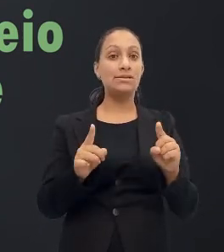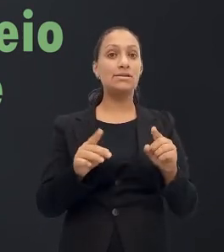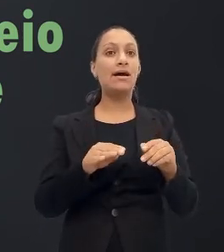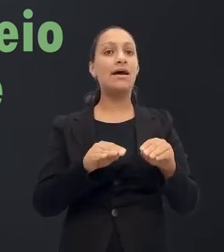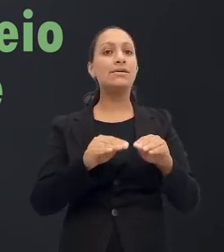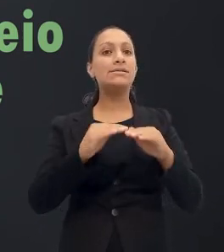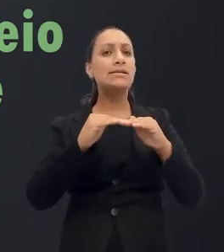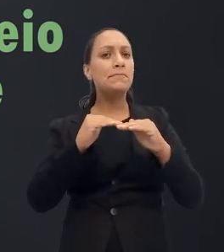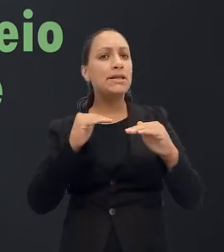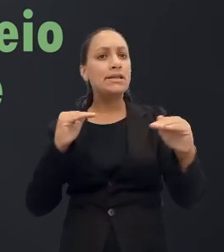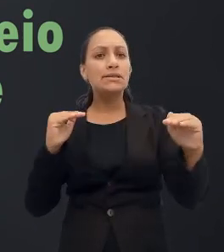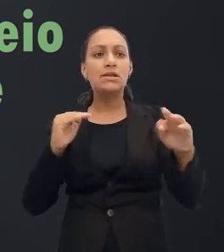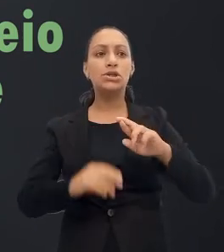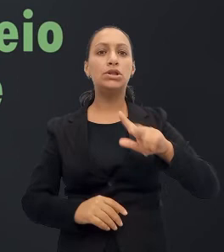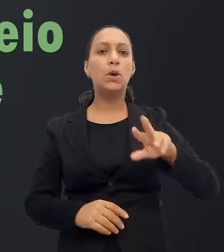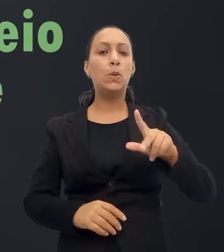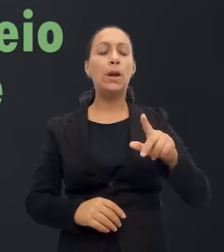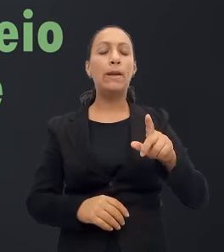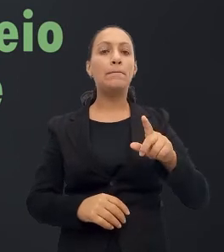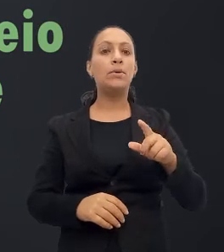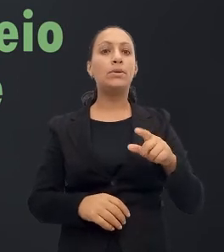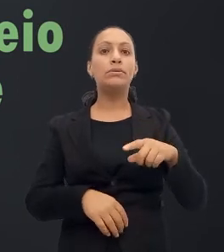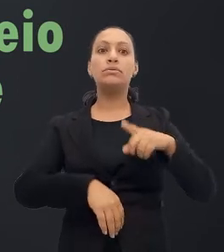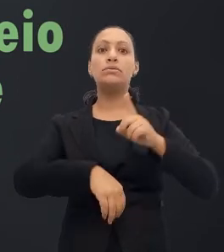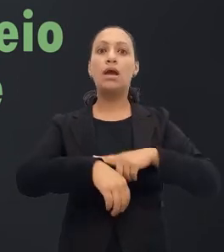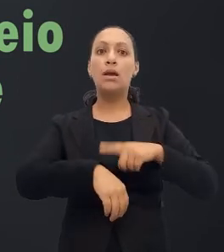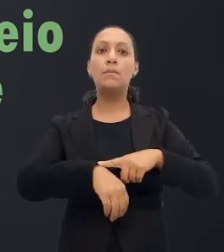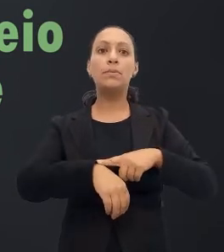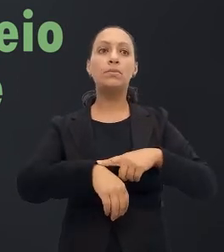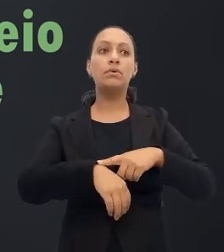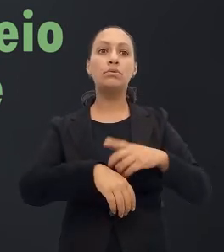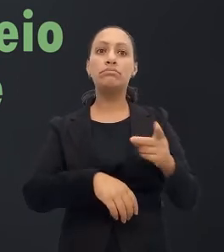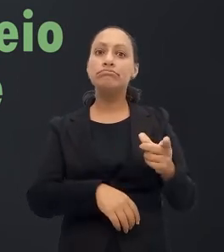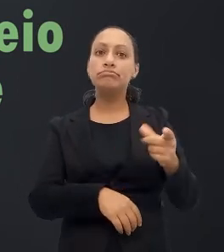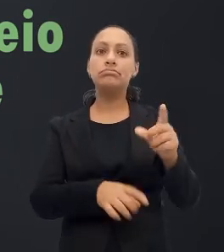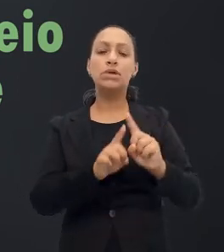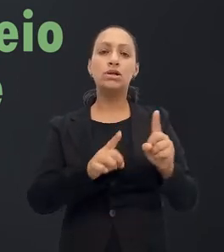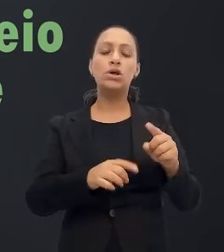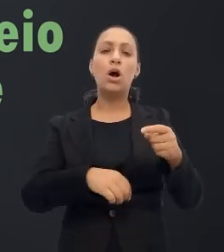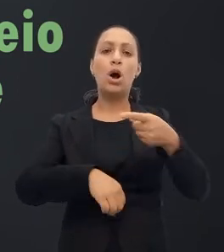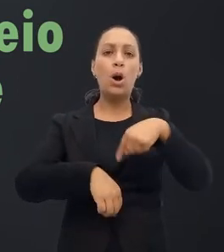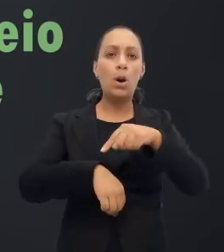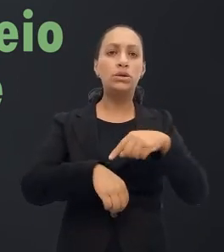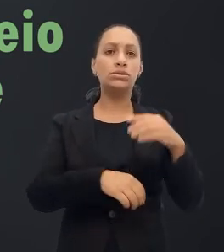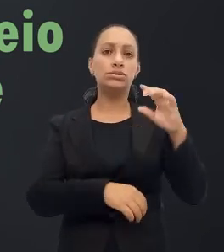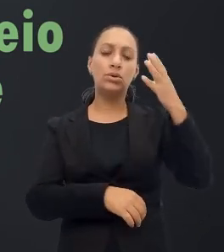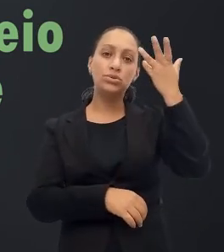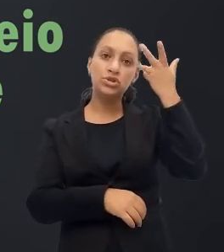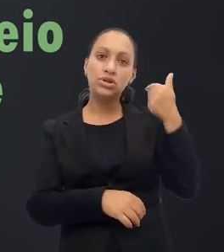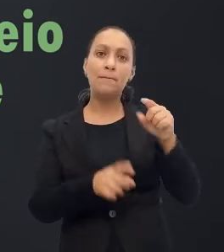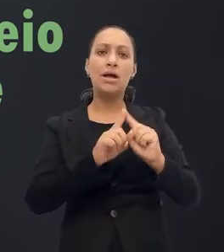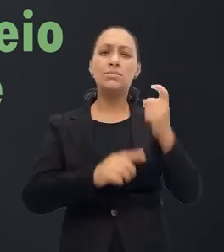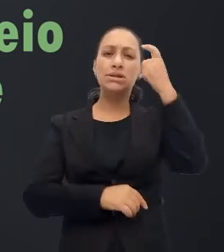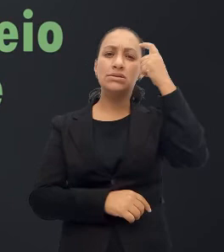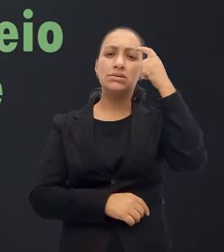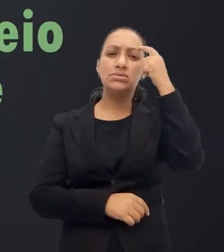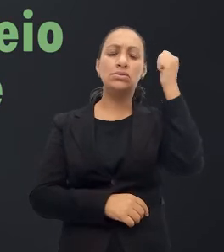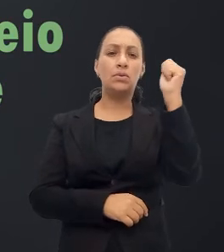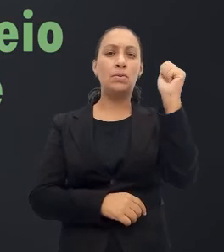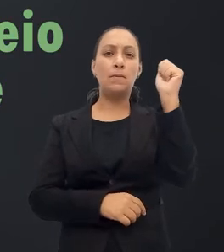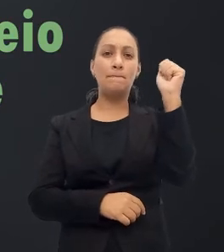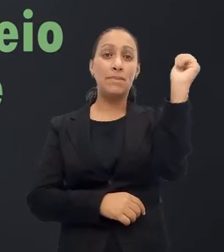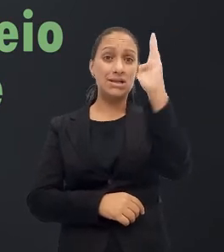muito tempo, que é por poucas horas ou dias. Mas quando nós pensamos num cenário de Brasil, um cenário de país